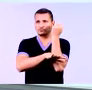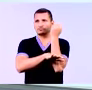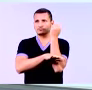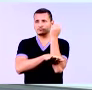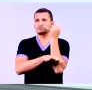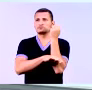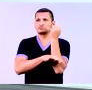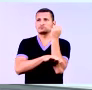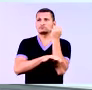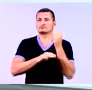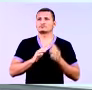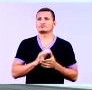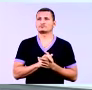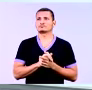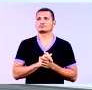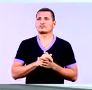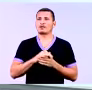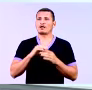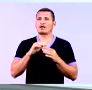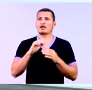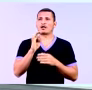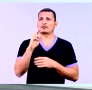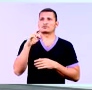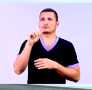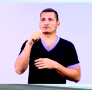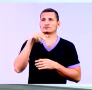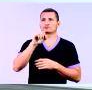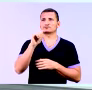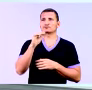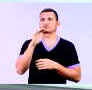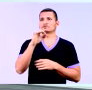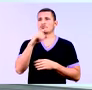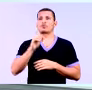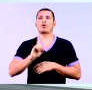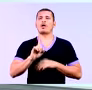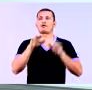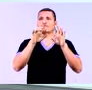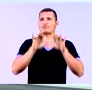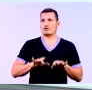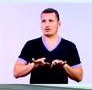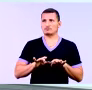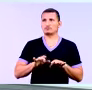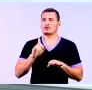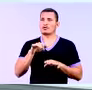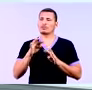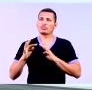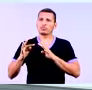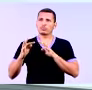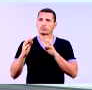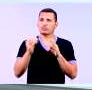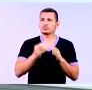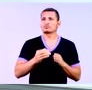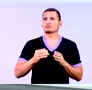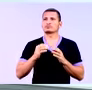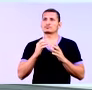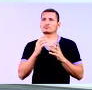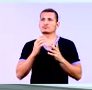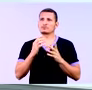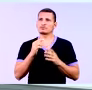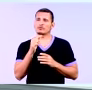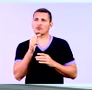da transação. Mas a transação não é o formulário em si. Né? A transação tem a ver com toda a operação envolvida com